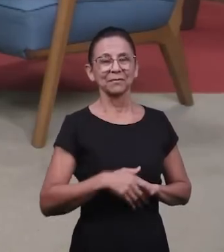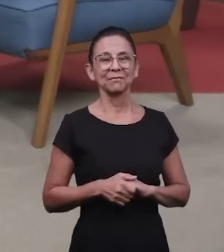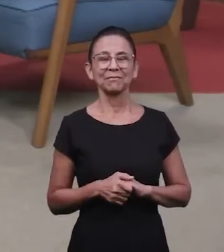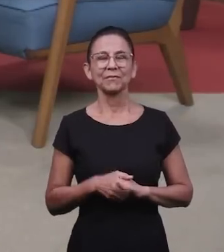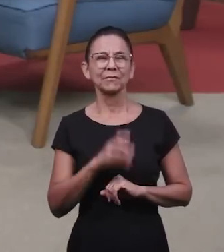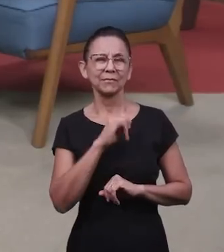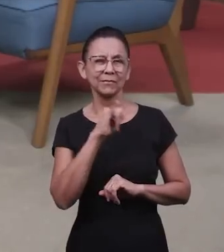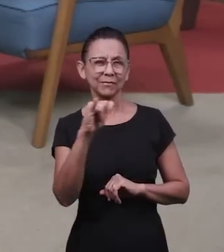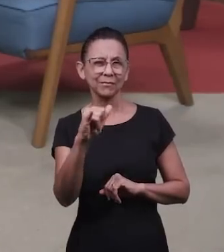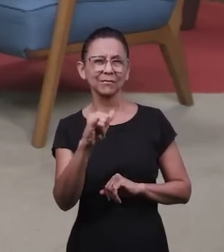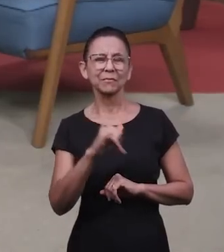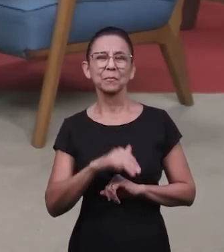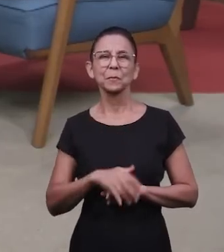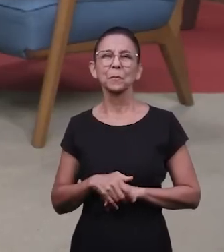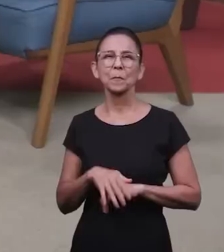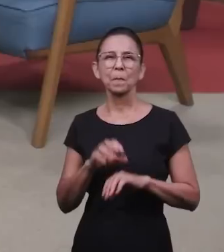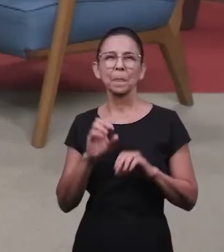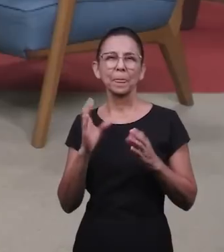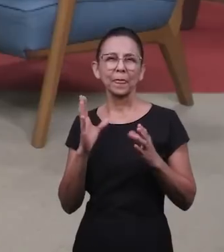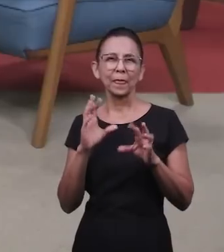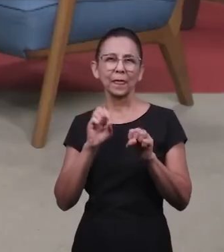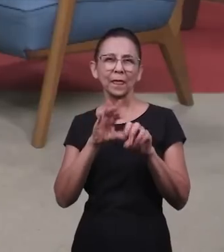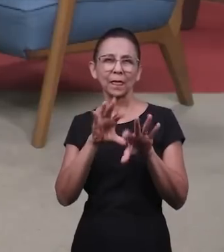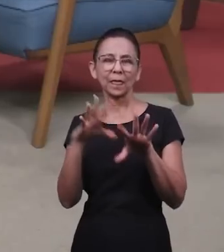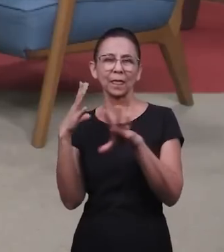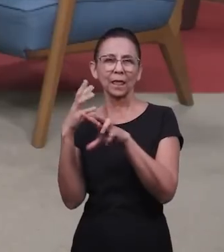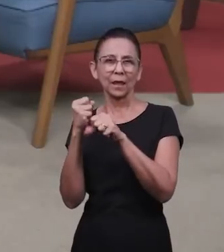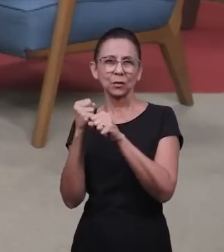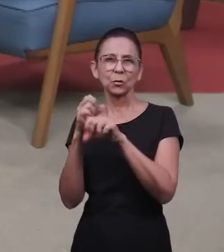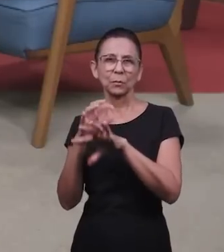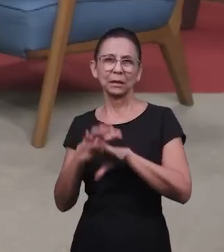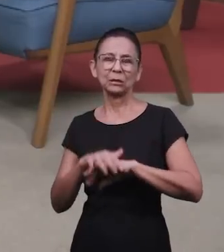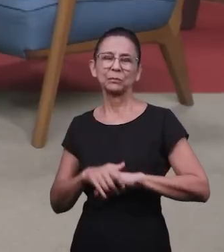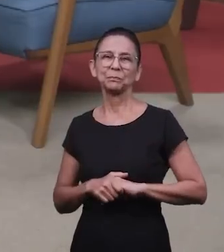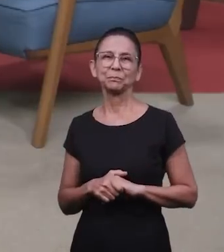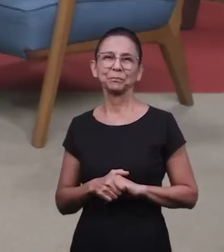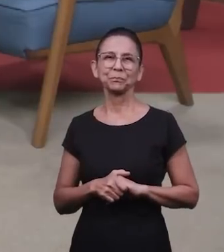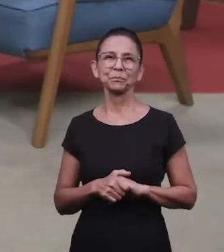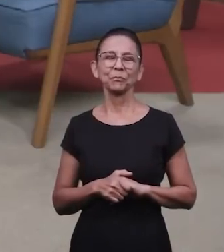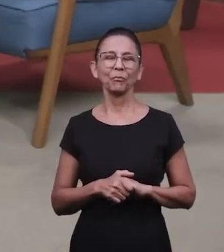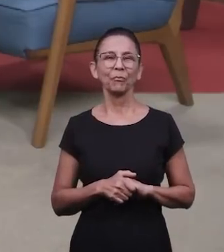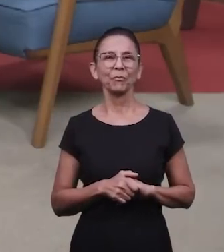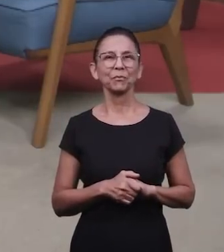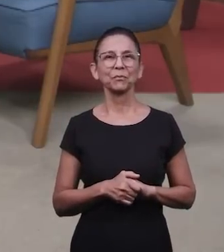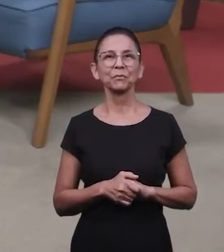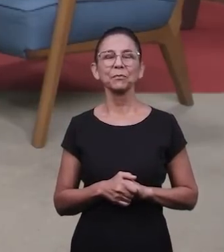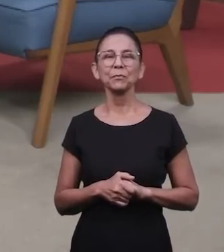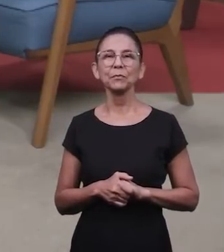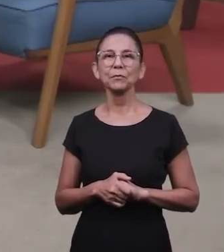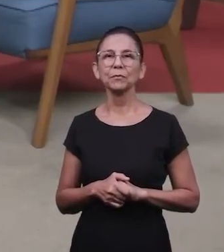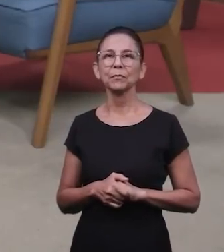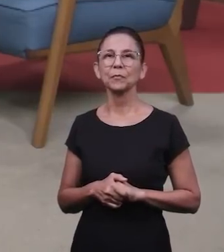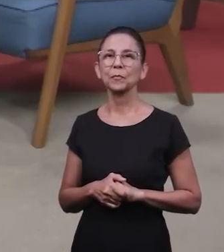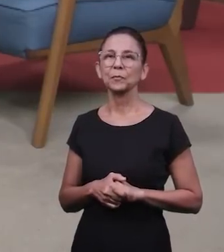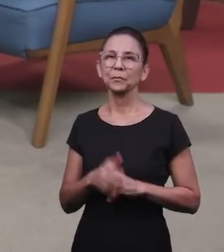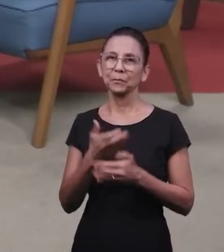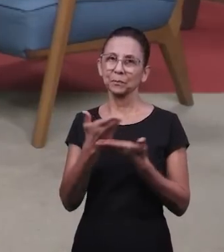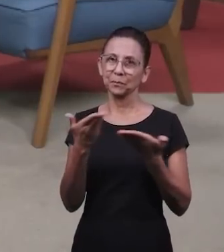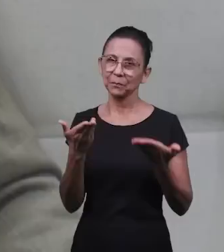Daniel para trazer essa mensagem, fazendo uma aplicação daquilo que conversamos aqui, que abordamos aqui na vida do irmão que nos assiste.